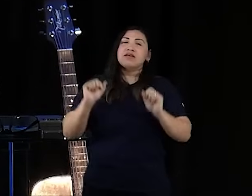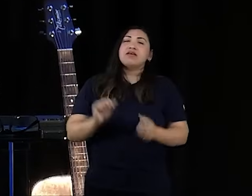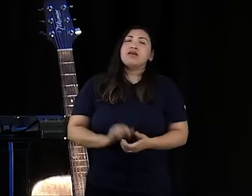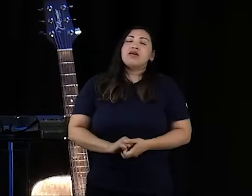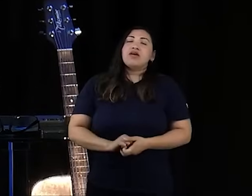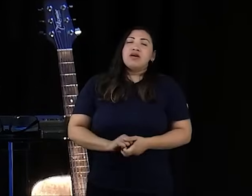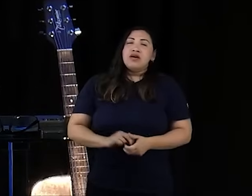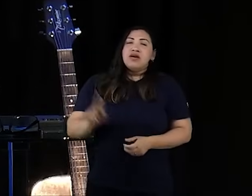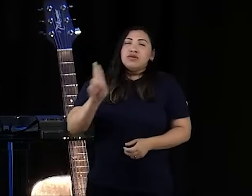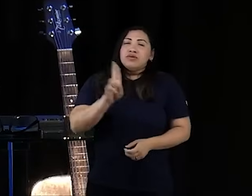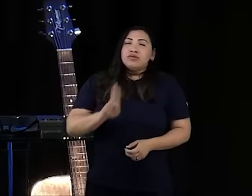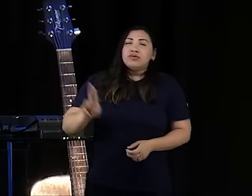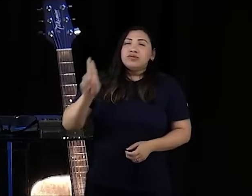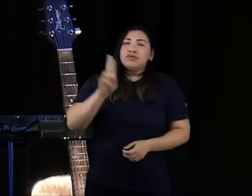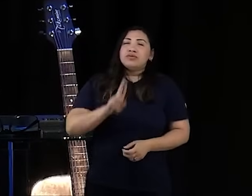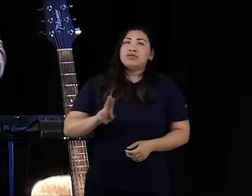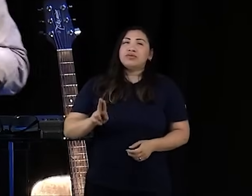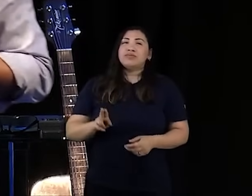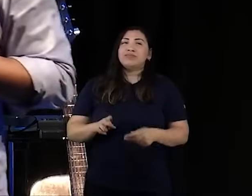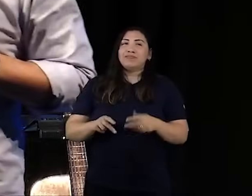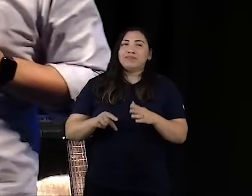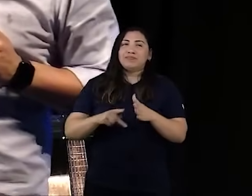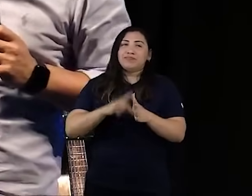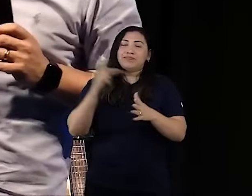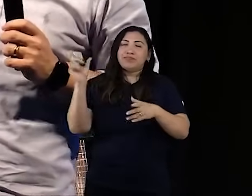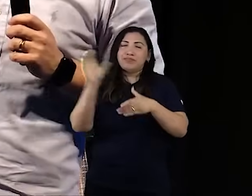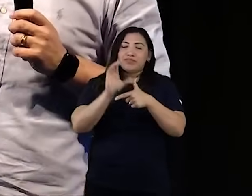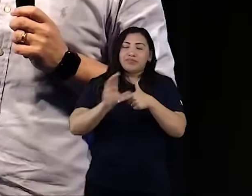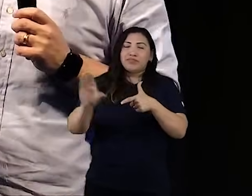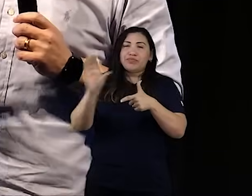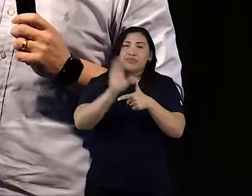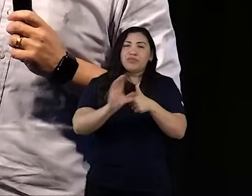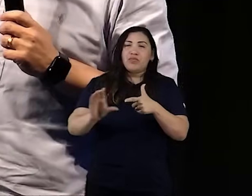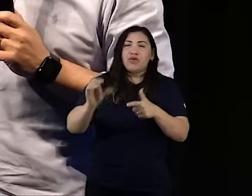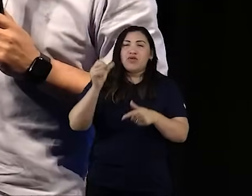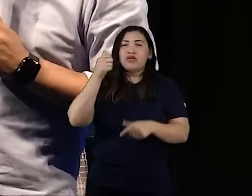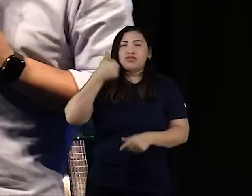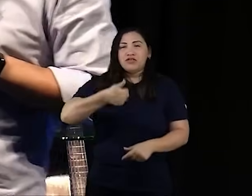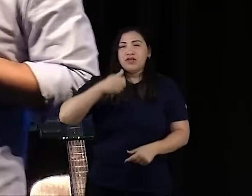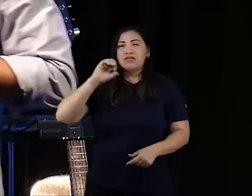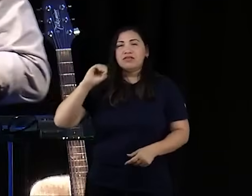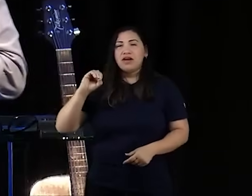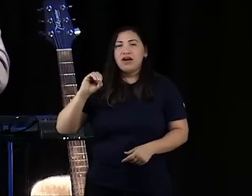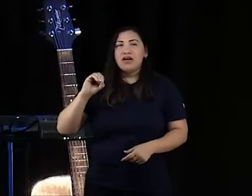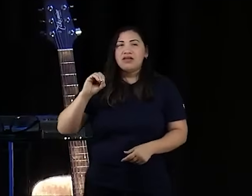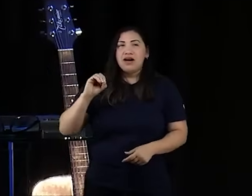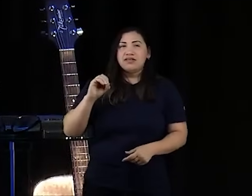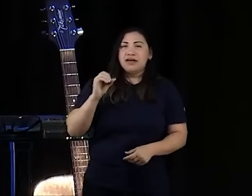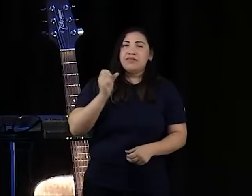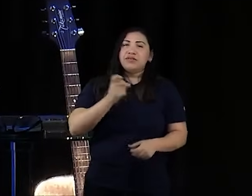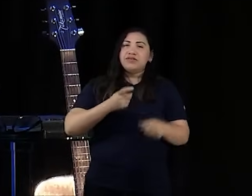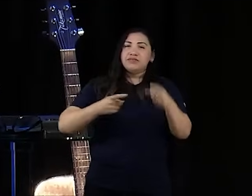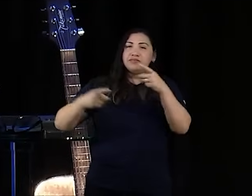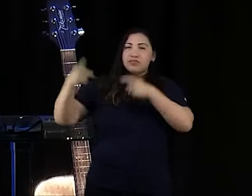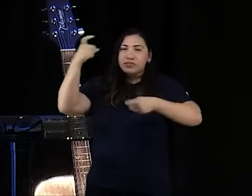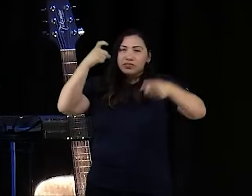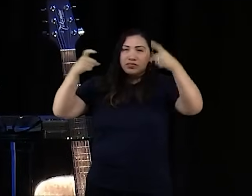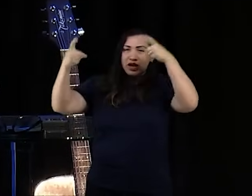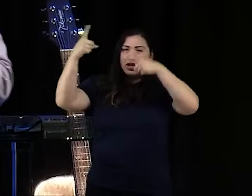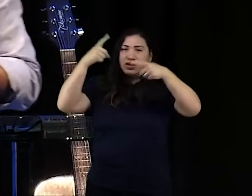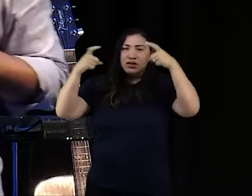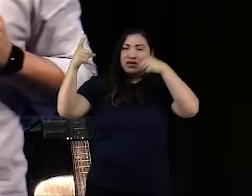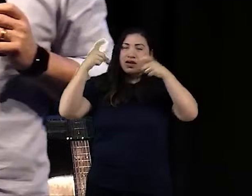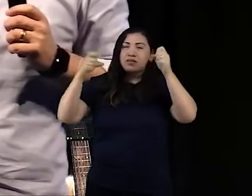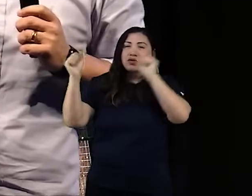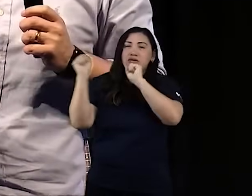aqui segunda os Coríntios Capítulo eh 10 de 3 a 5 as armas da nossa milícia não são carnais mas sim Poderosas em Deus para